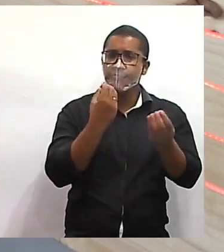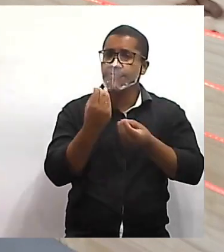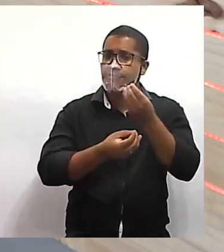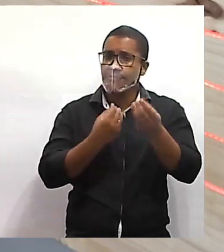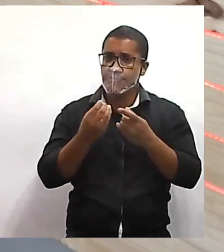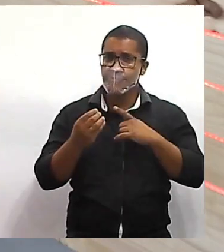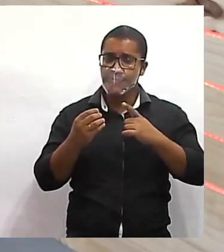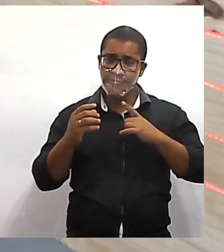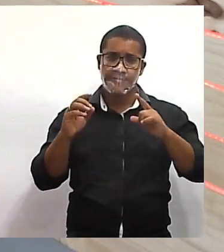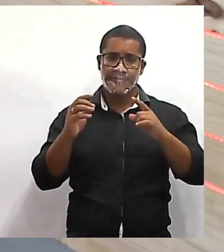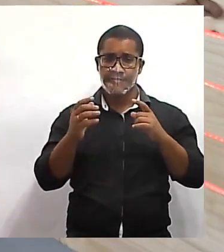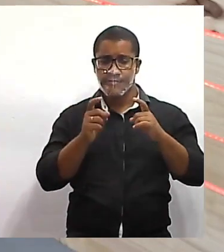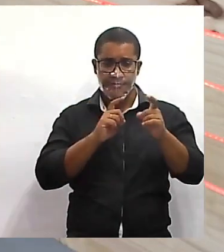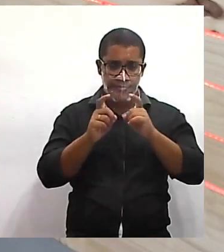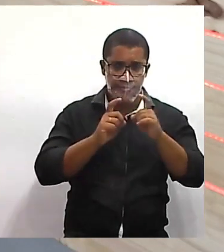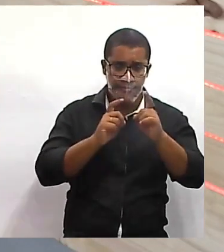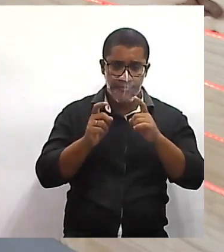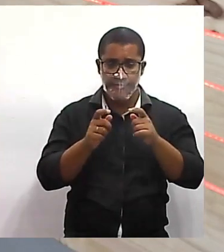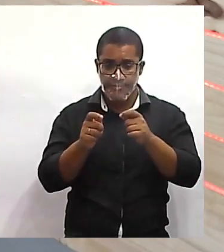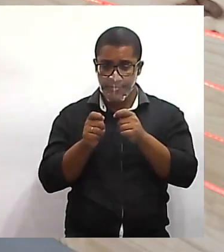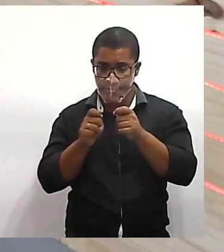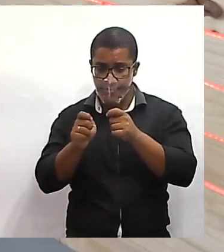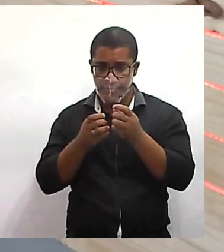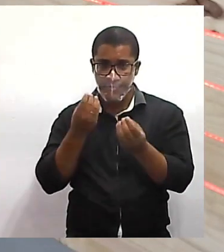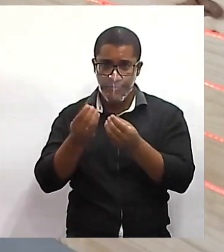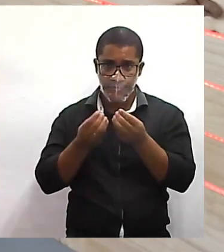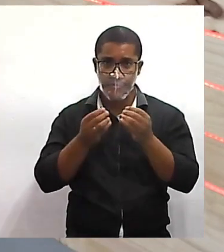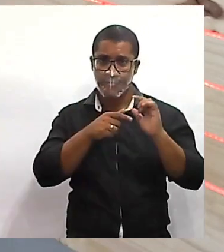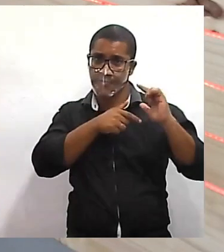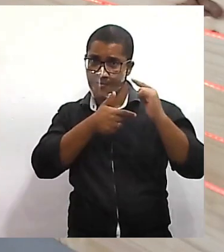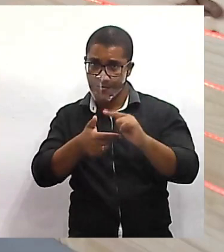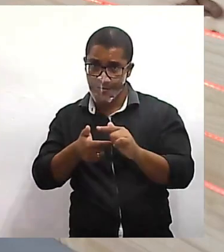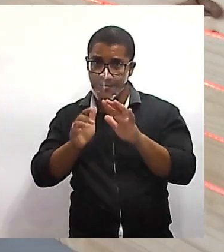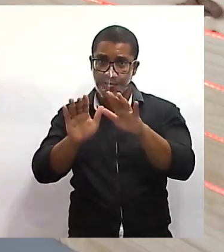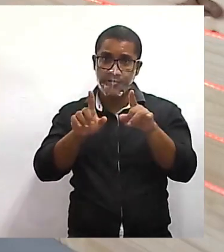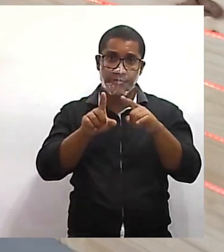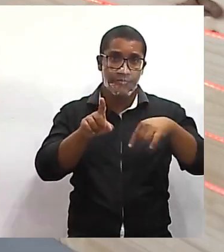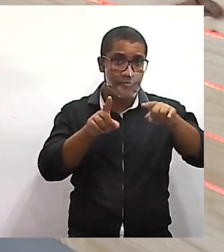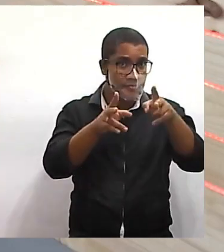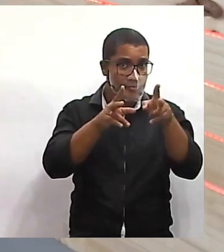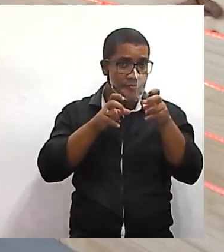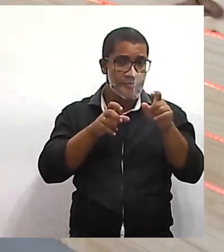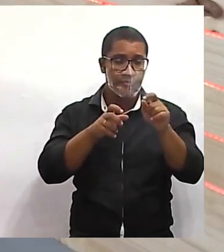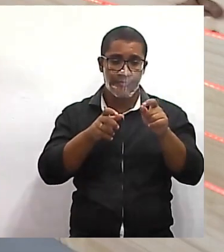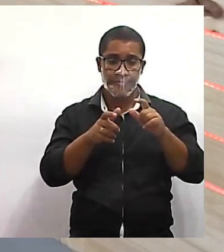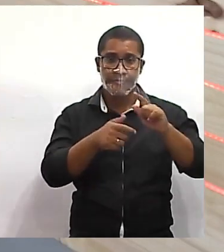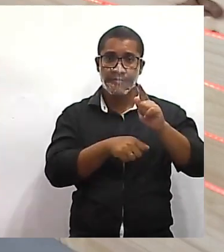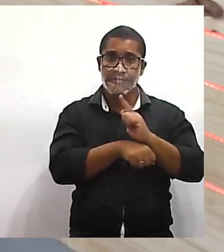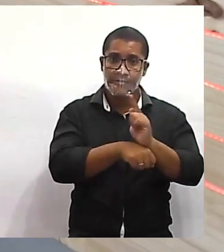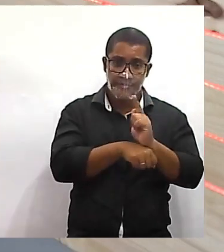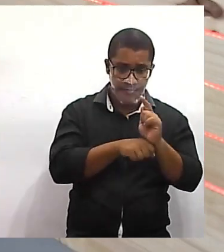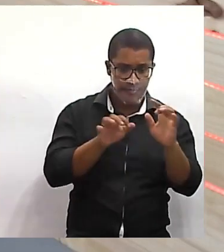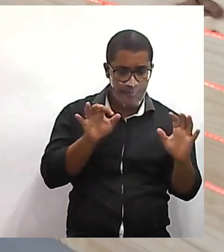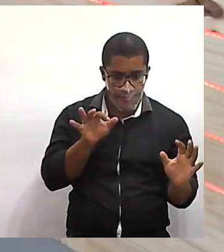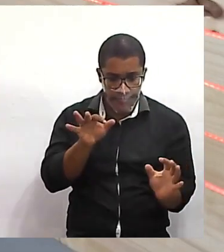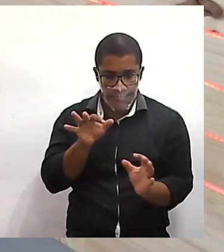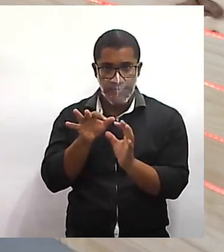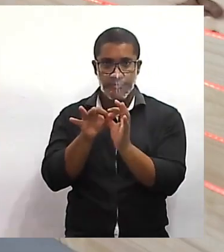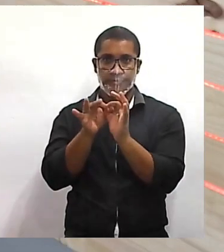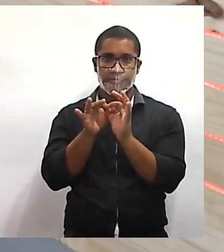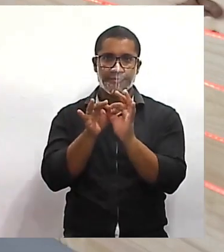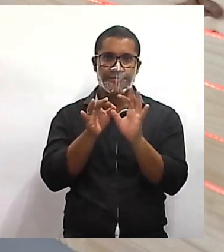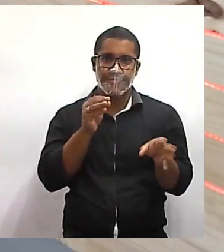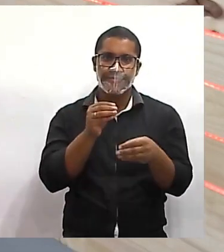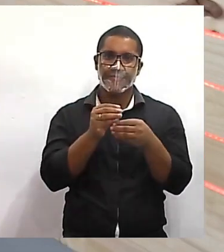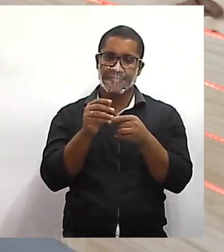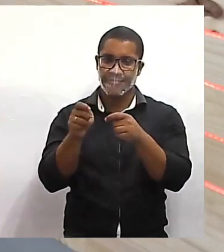aquela discussão mais clássica da administração e percebemos que a gestão ela se encaixa, né, dentro dessa discussão